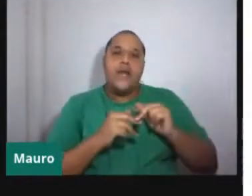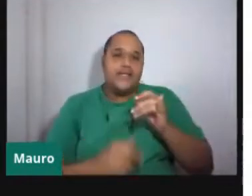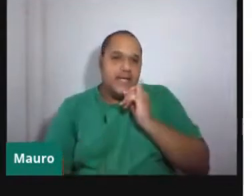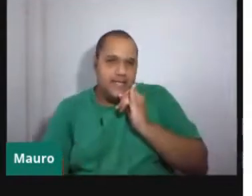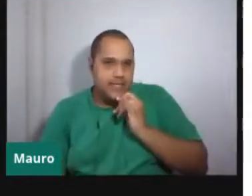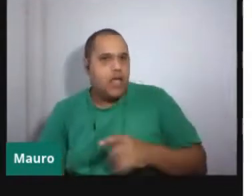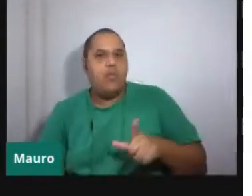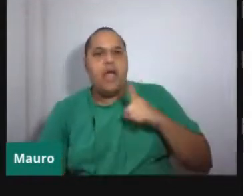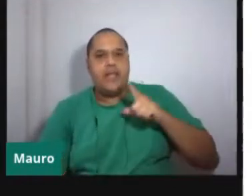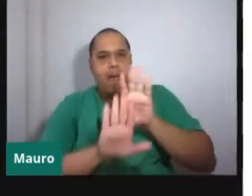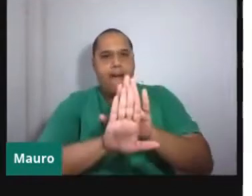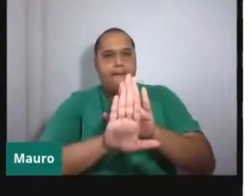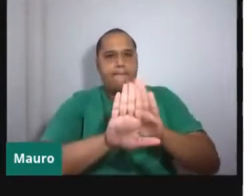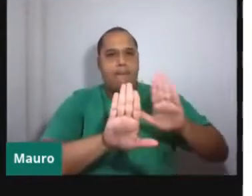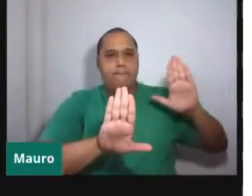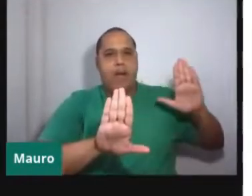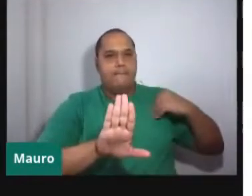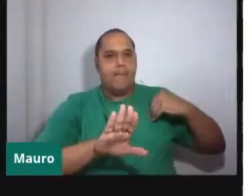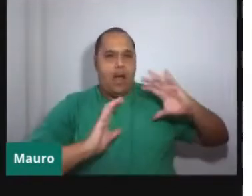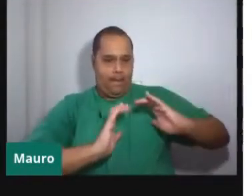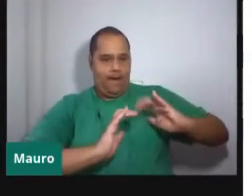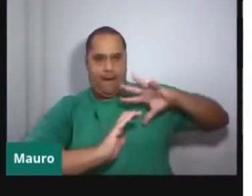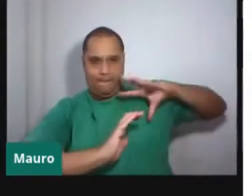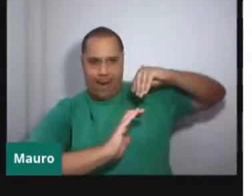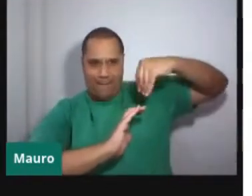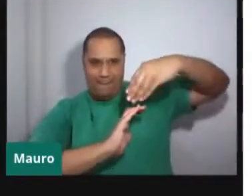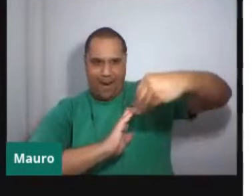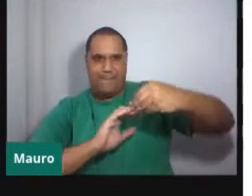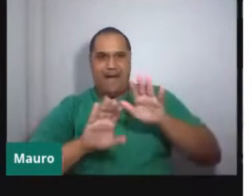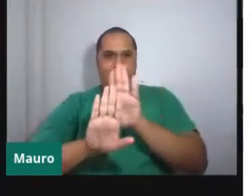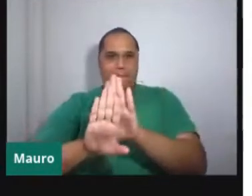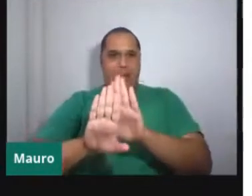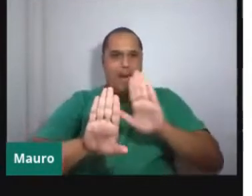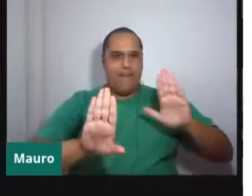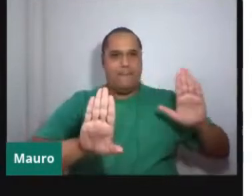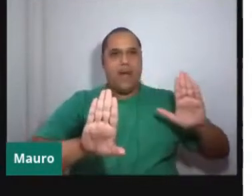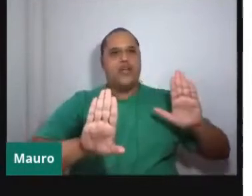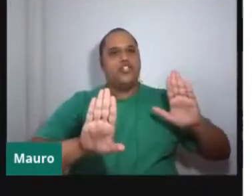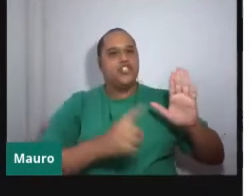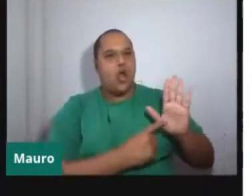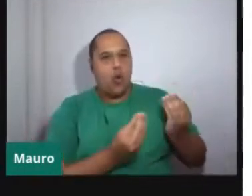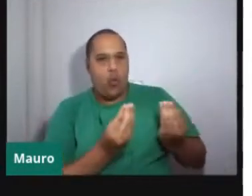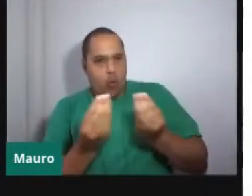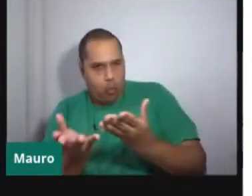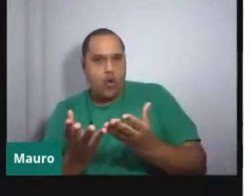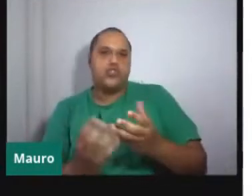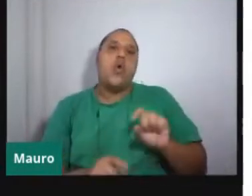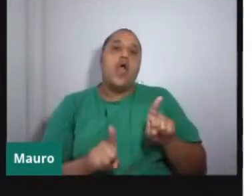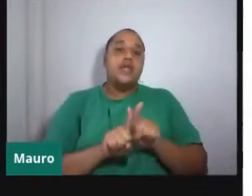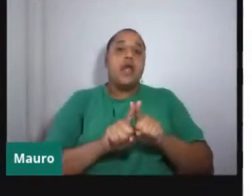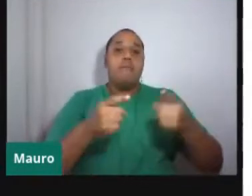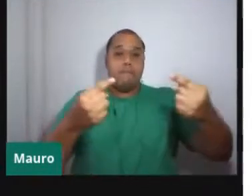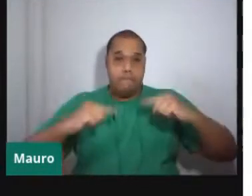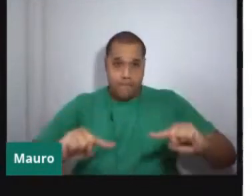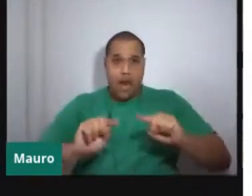de atividade cerebral de pacientes e centenas de imagens de atividade cerebral de controles, de pessoas que não têm